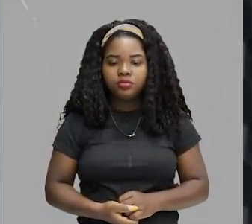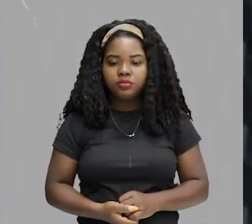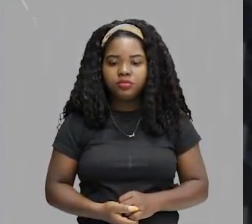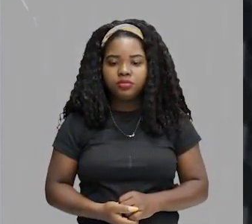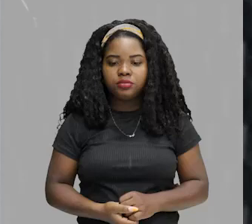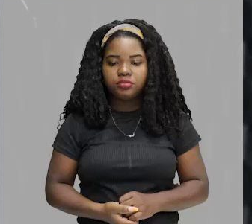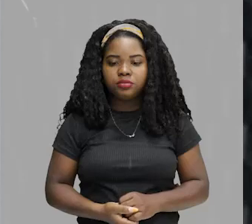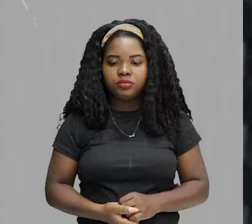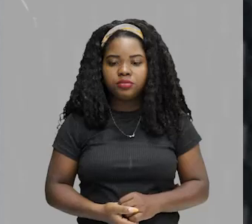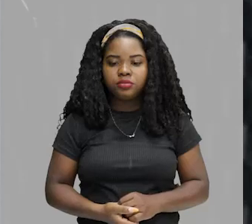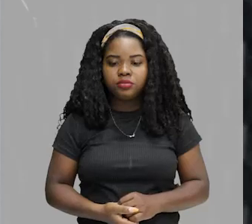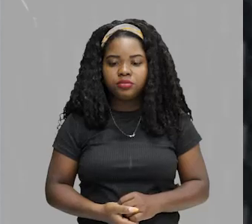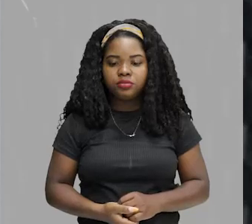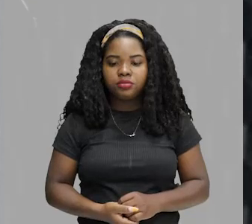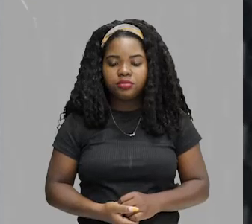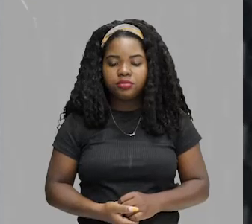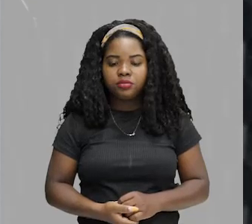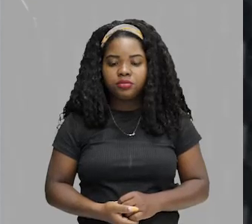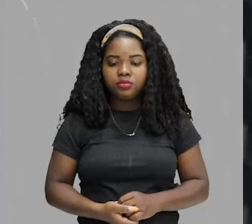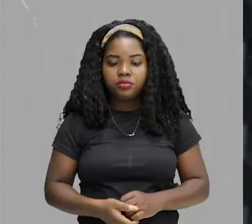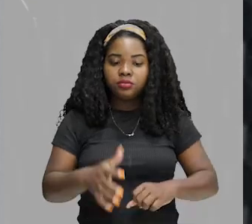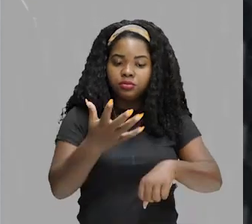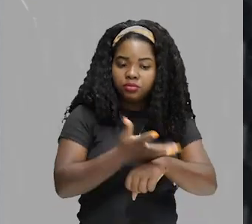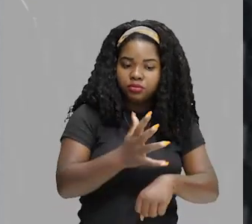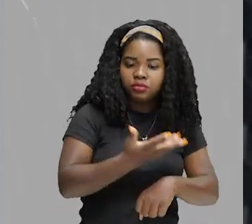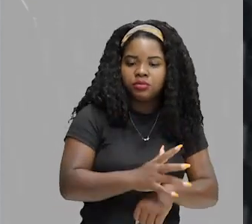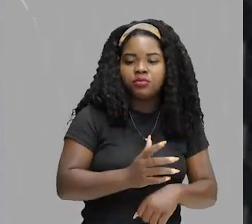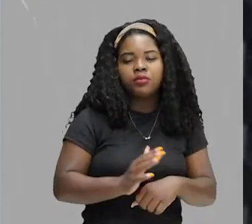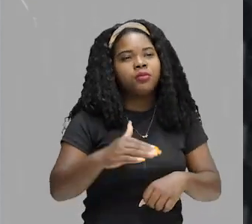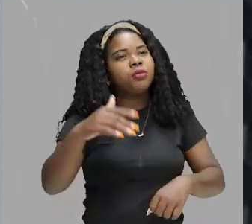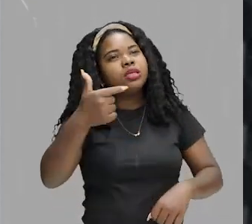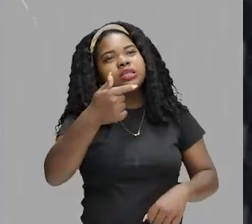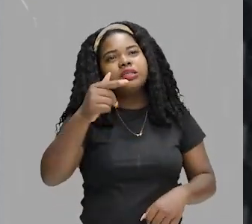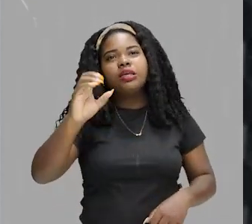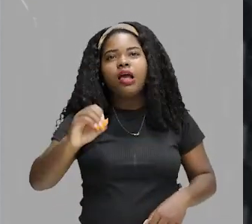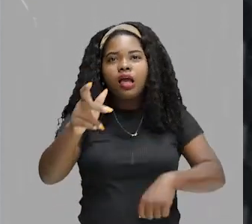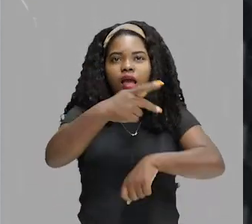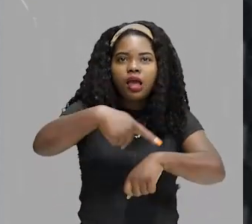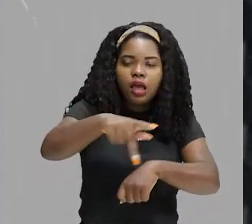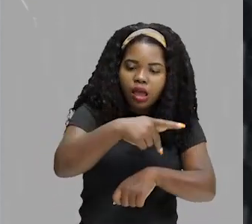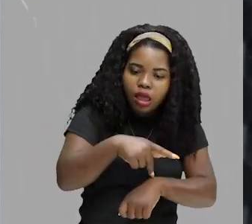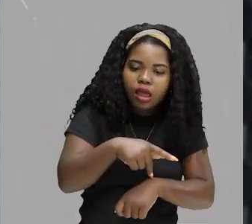praticam o basquete 3x3. Ele é praticado por mais de 70 países.